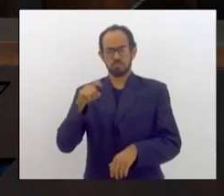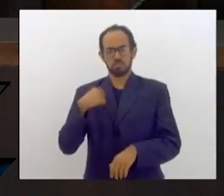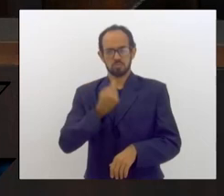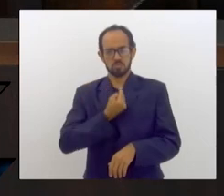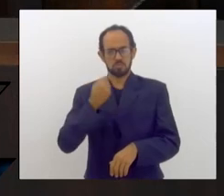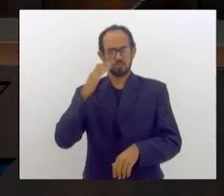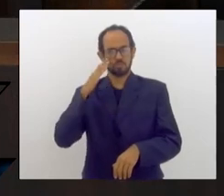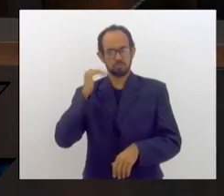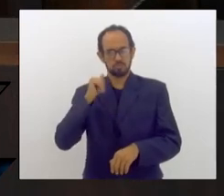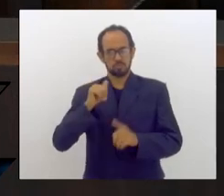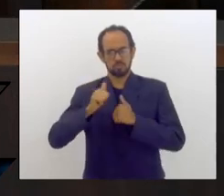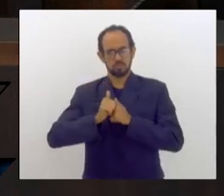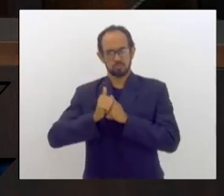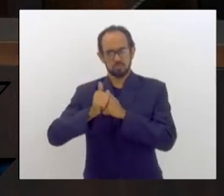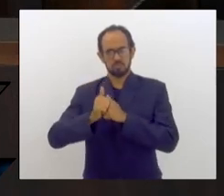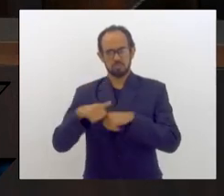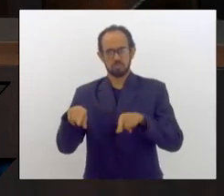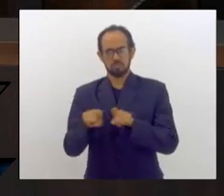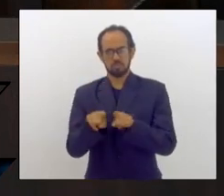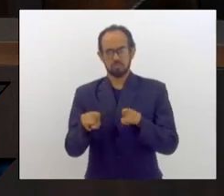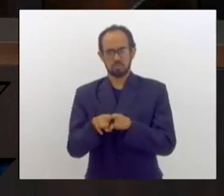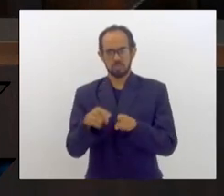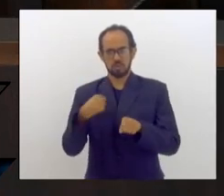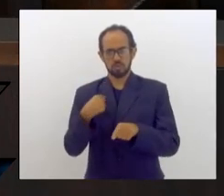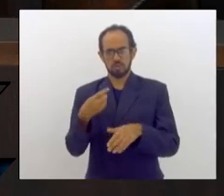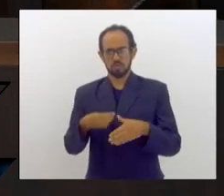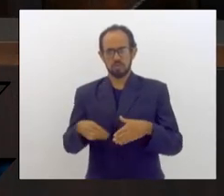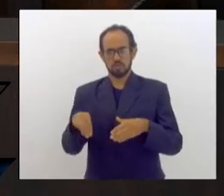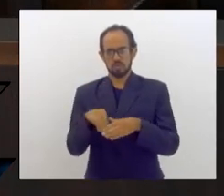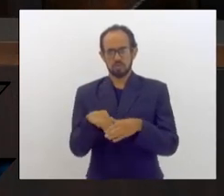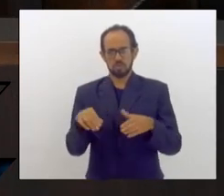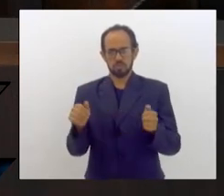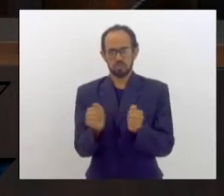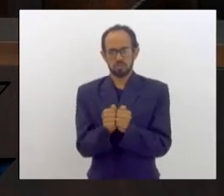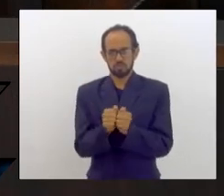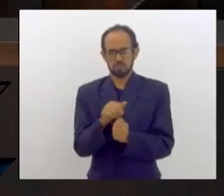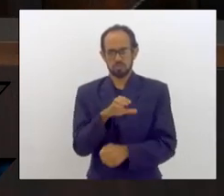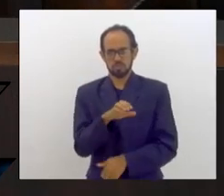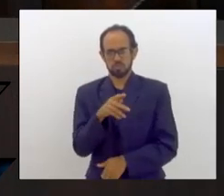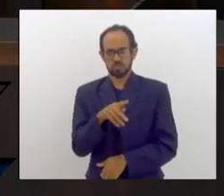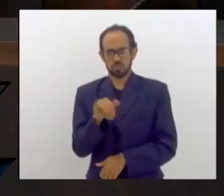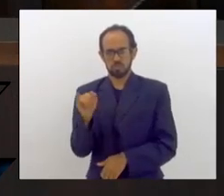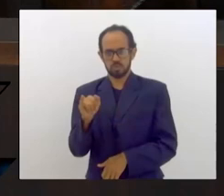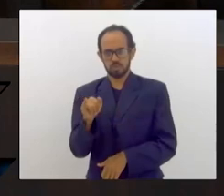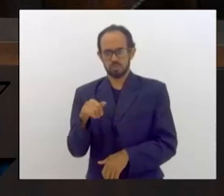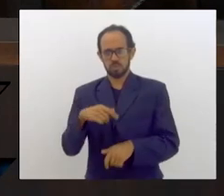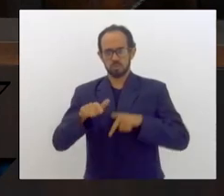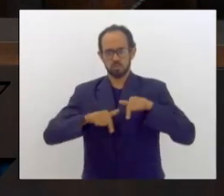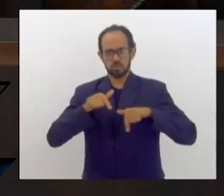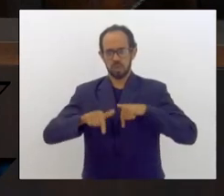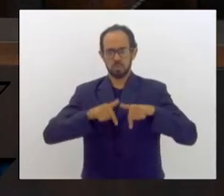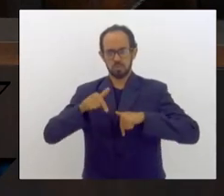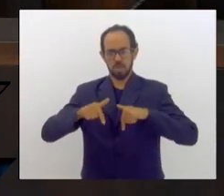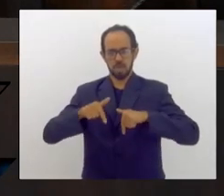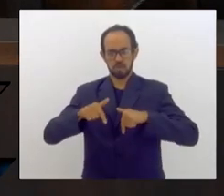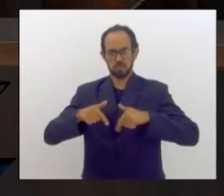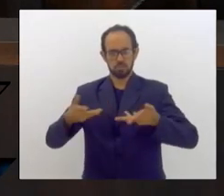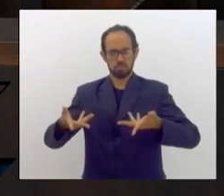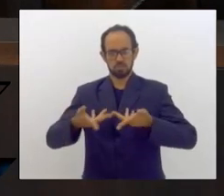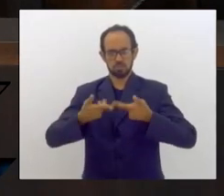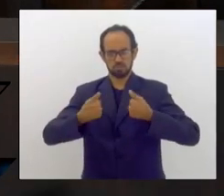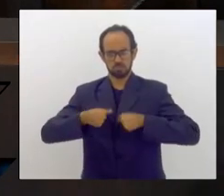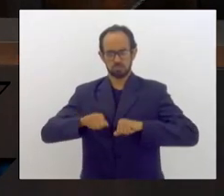e acompanhou de perto, eu fui membro junto nessa comissão e vi o árduo trabalho que foi feito. É de